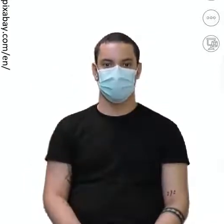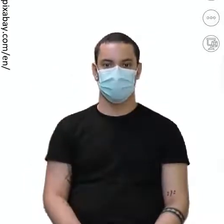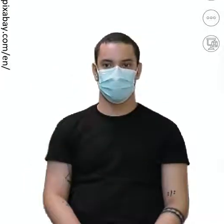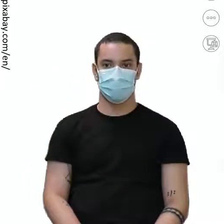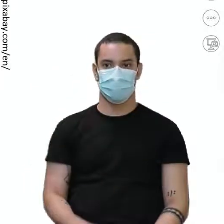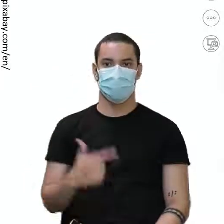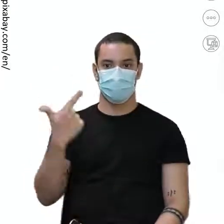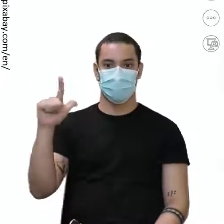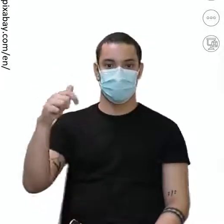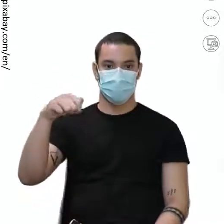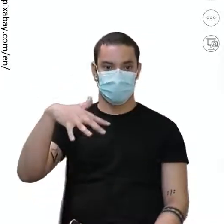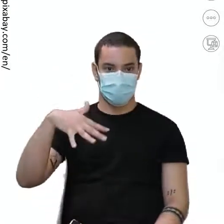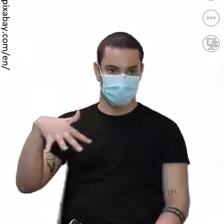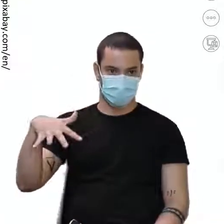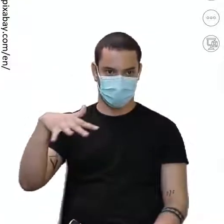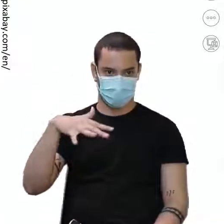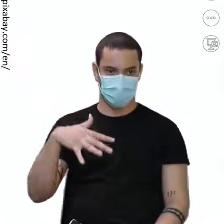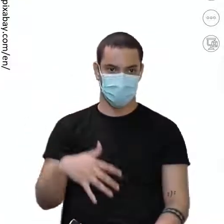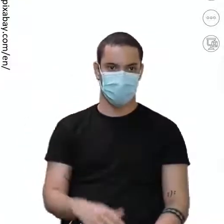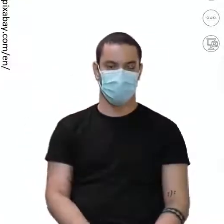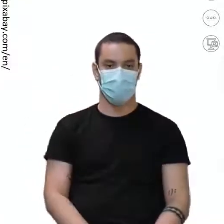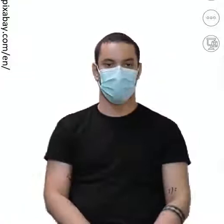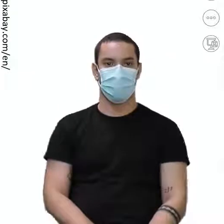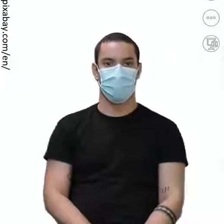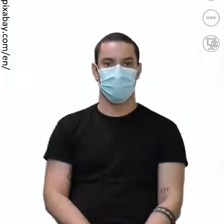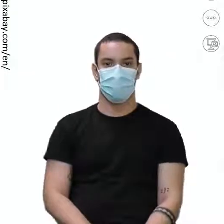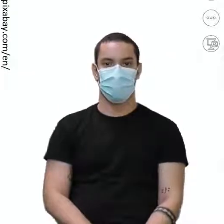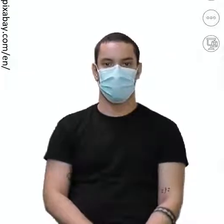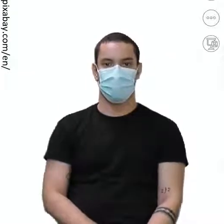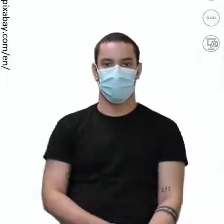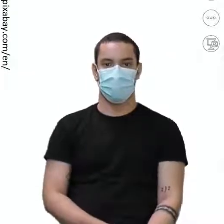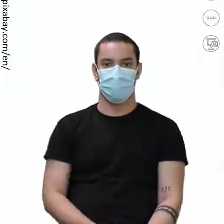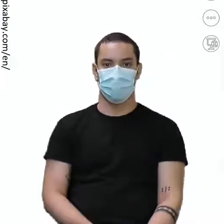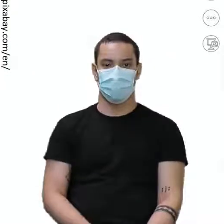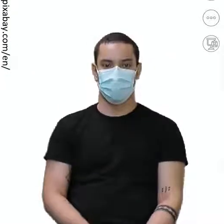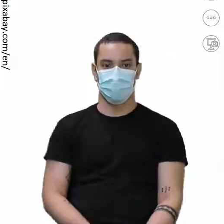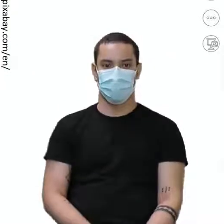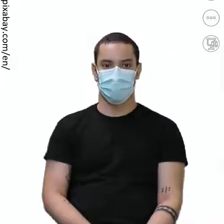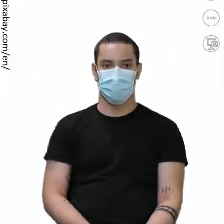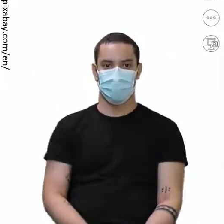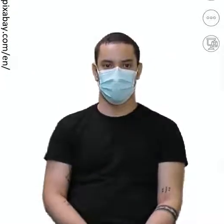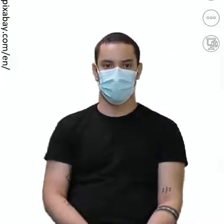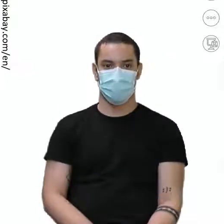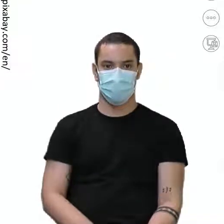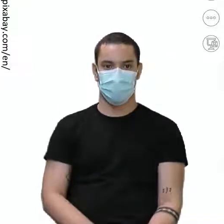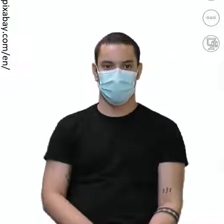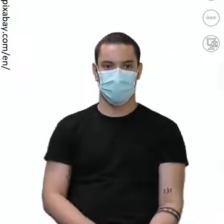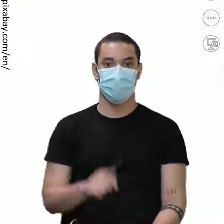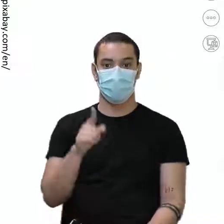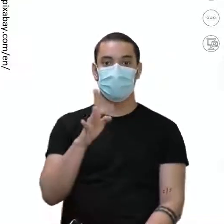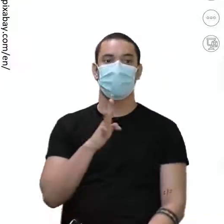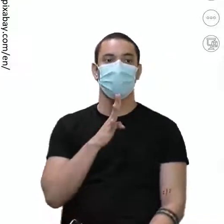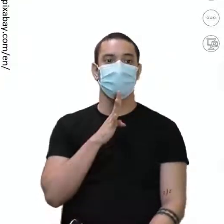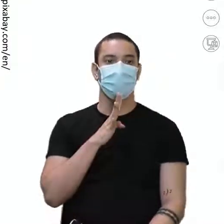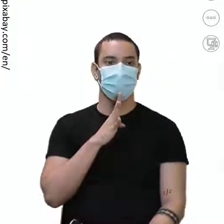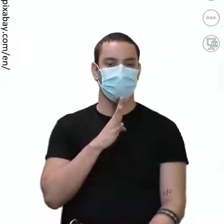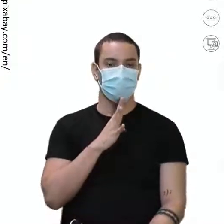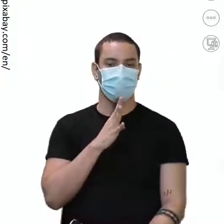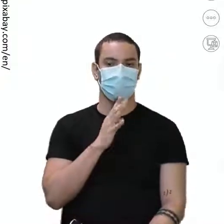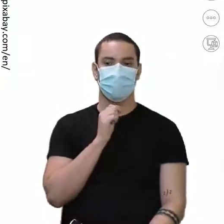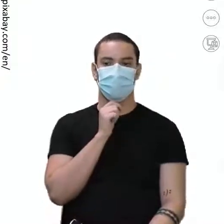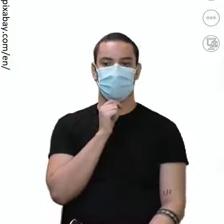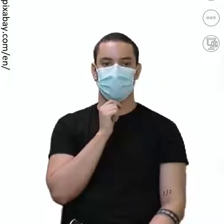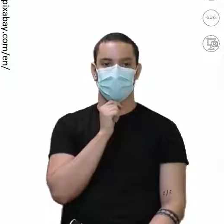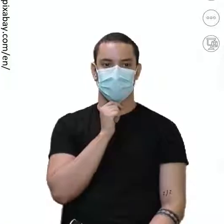Próxima situation, olha aí, ó. You met Paul as he's leaving the swimming pool. You ask, você conhece